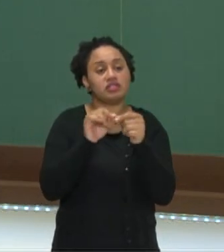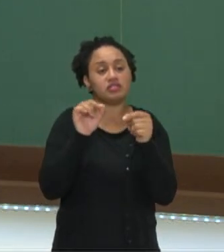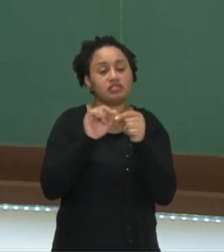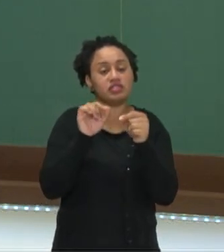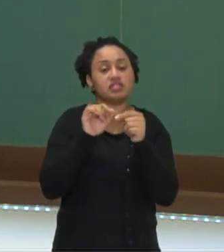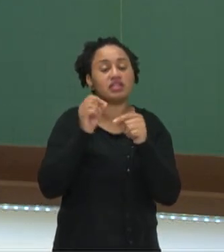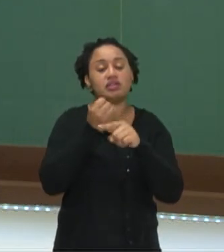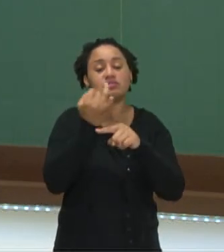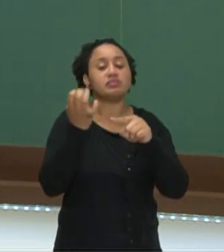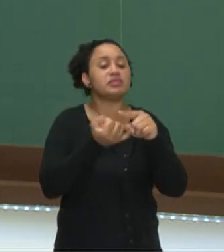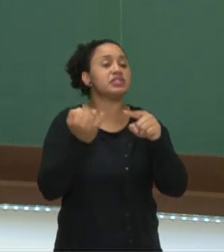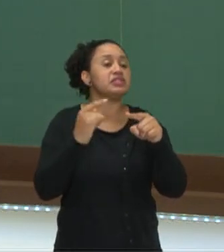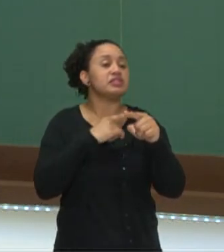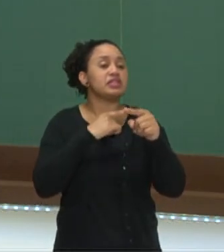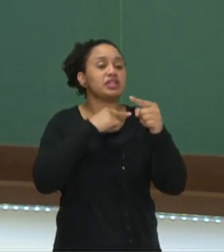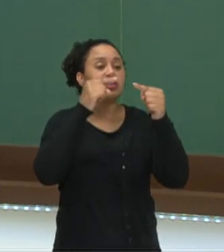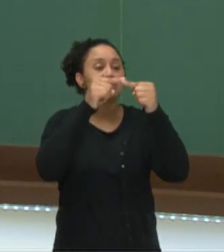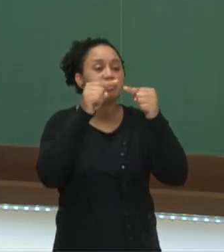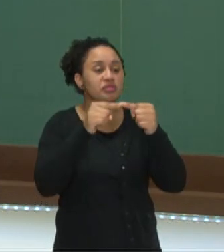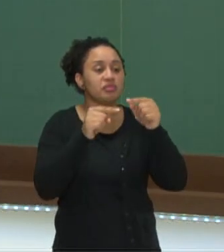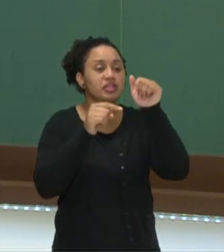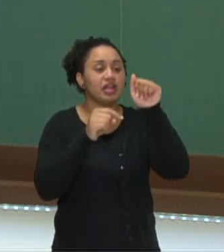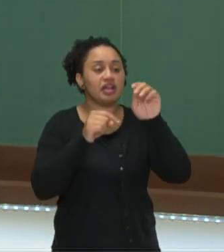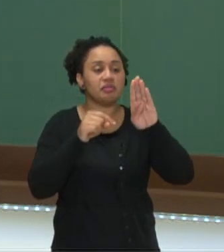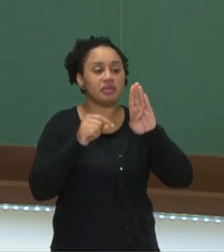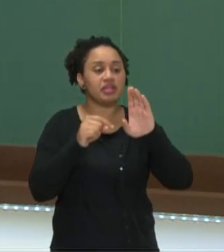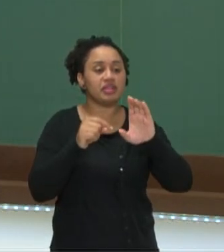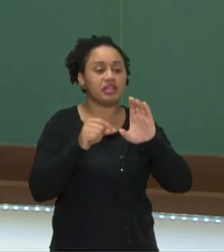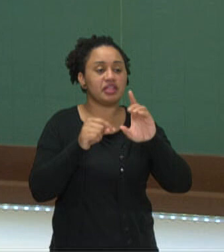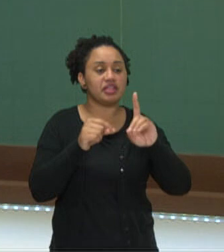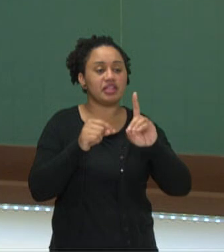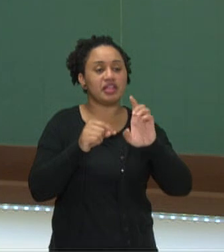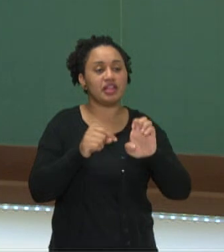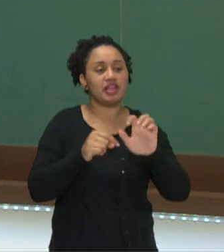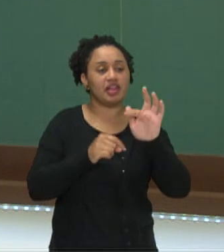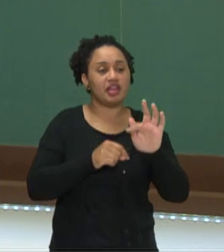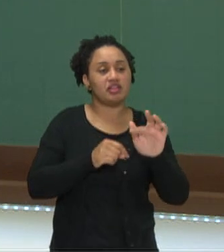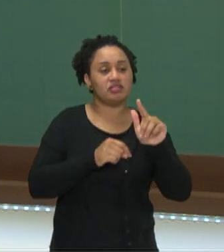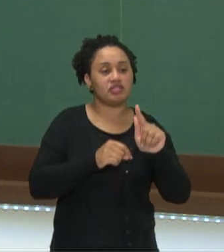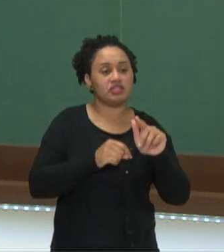fração correspondente. Então, para todas elas, você vai ter que colocar aqui o